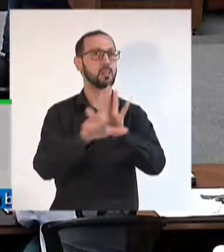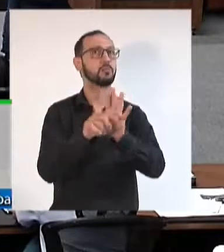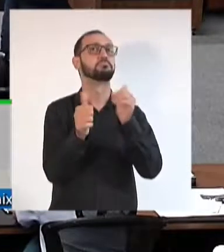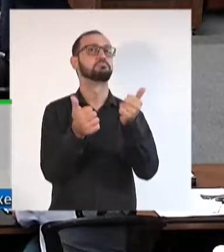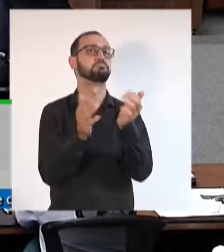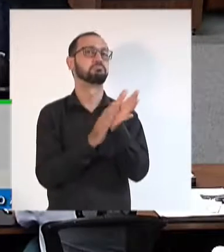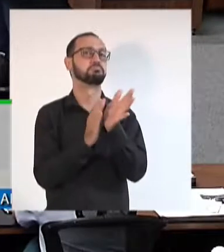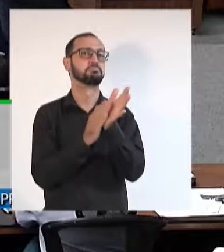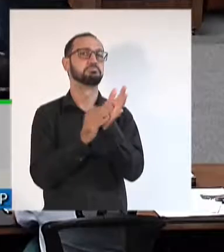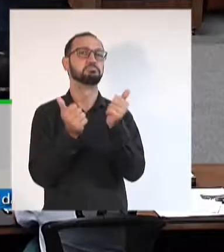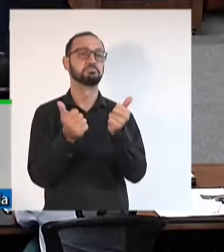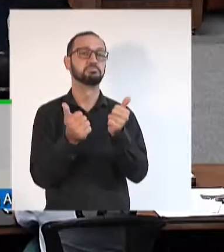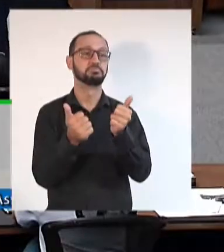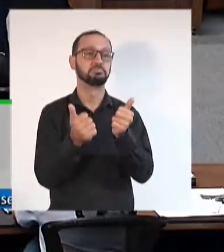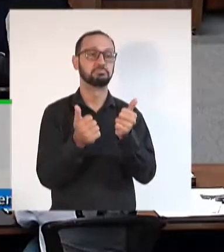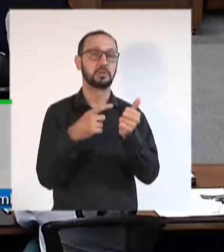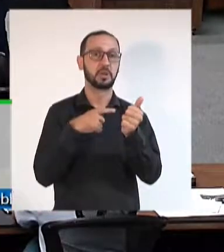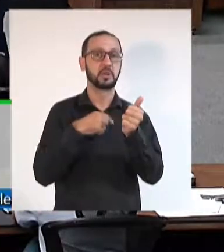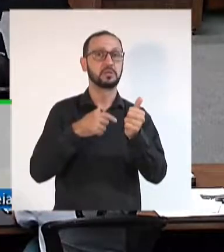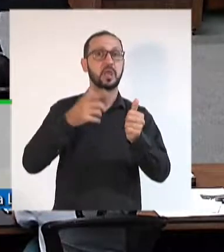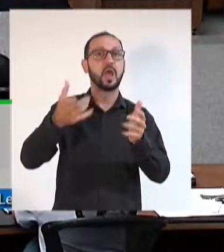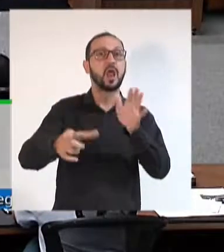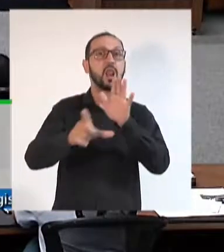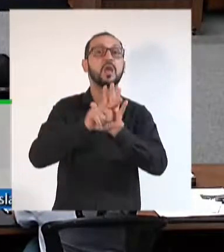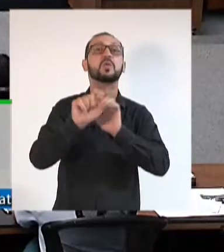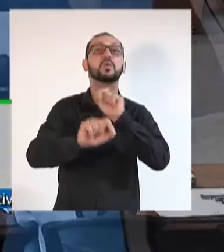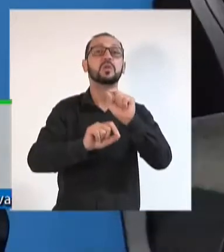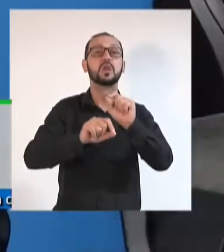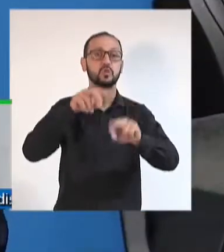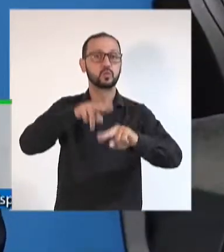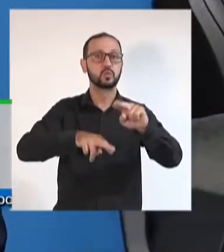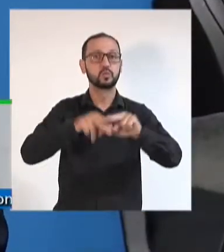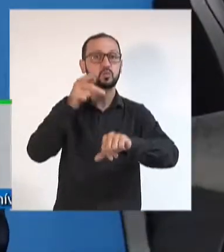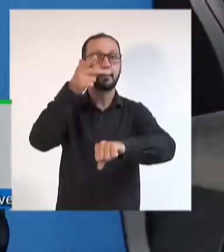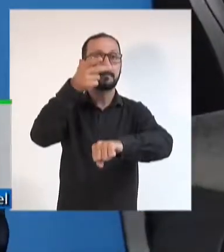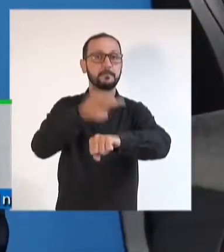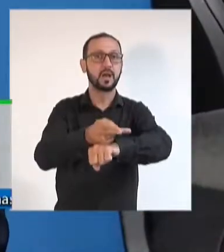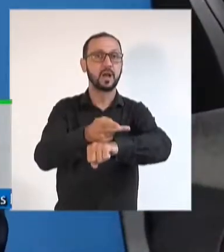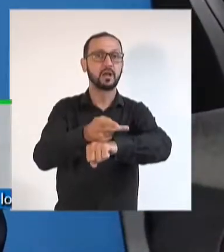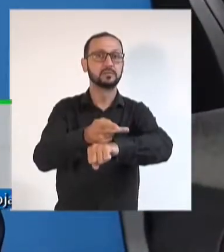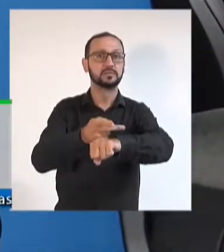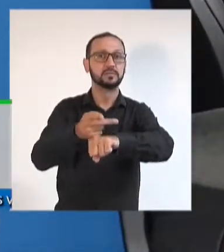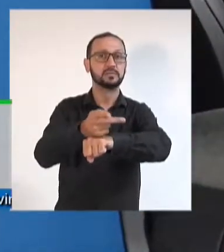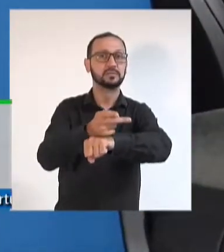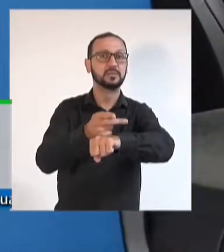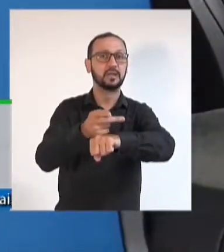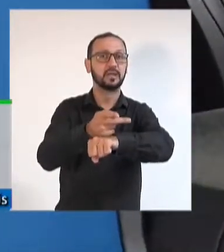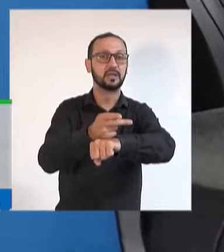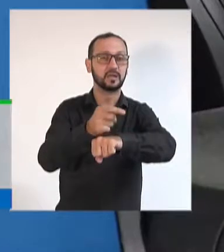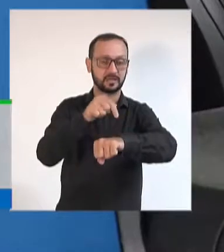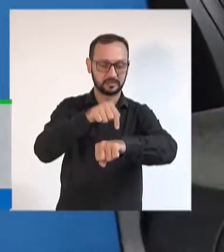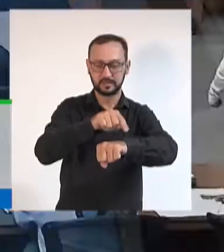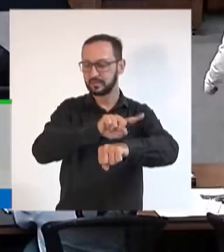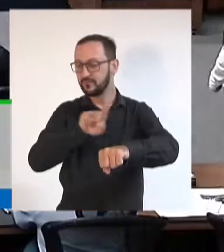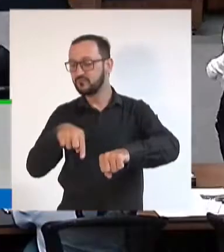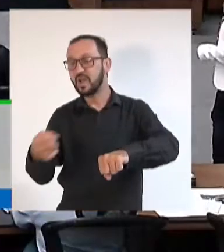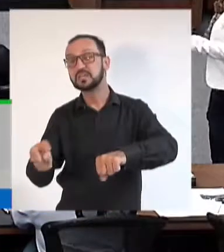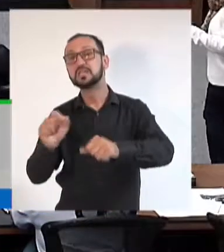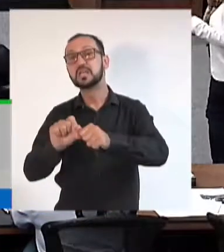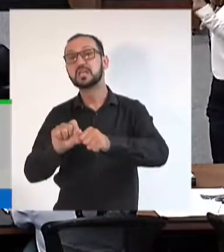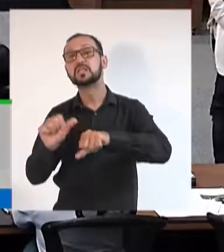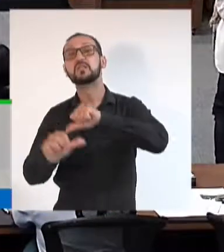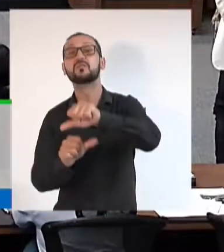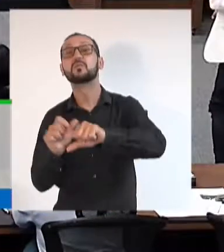temos, inclusive nós temos agora o Junho Prata. Como que nós vamos transformar isso em realização, em garantias de